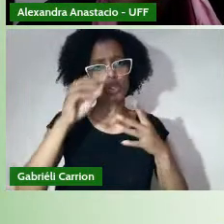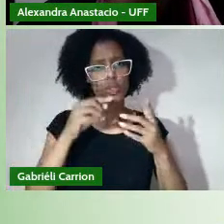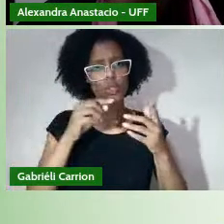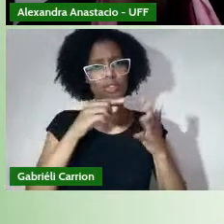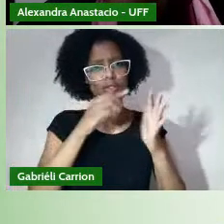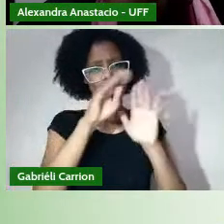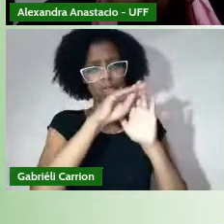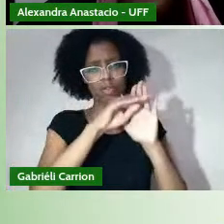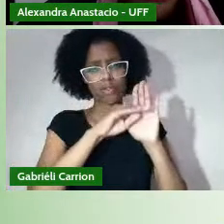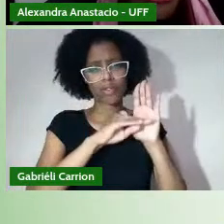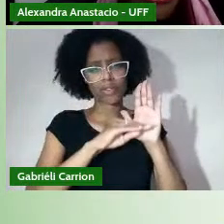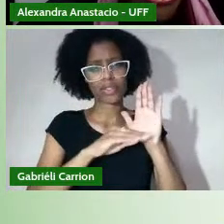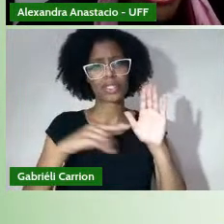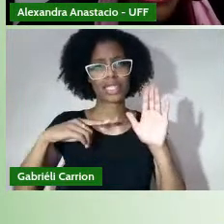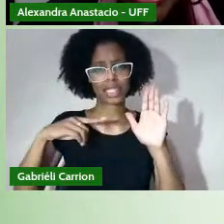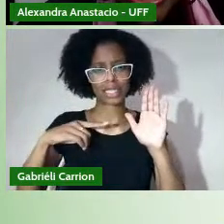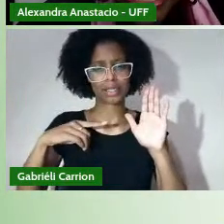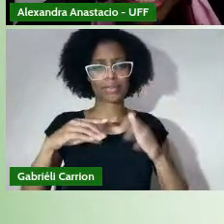Opa!